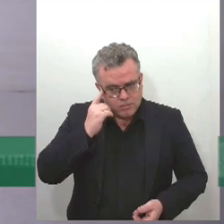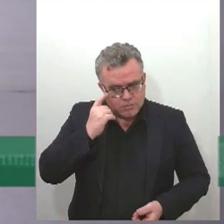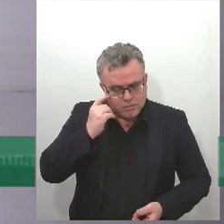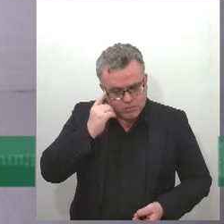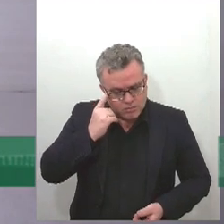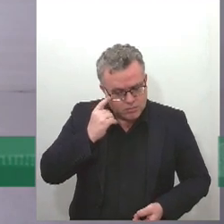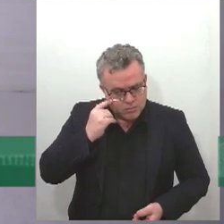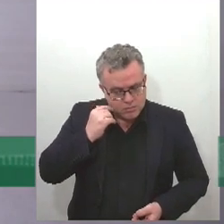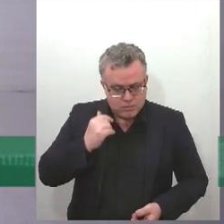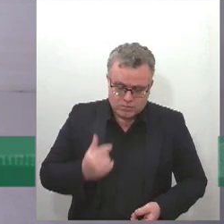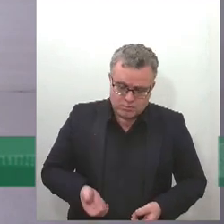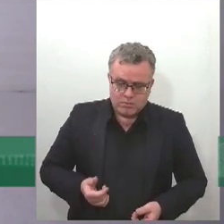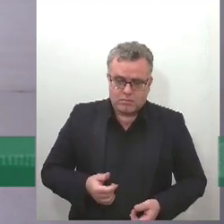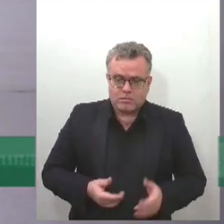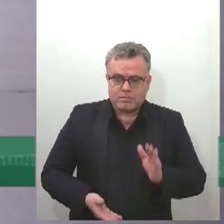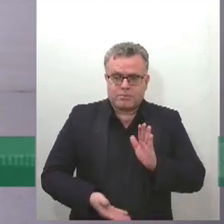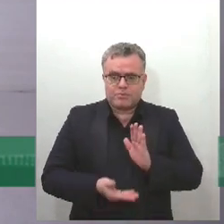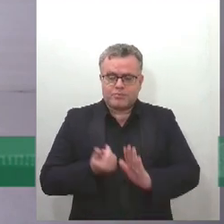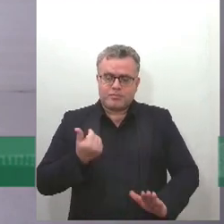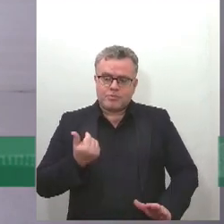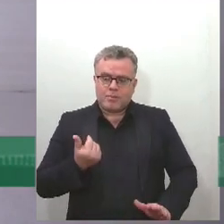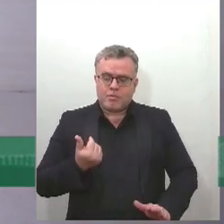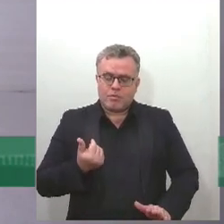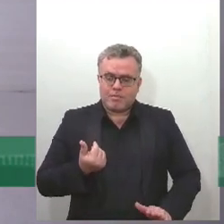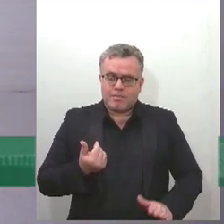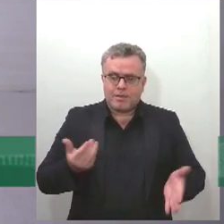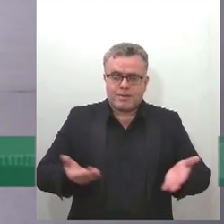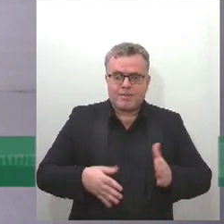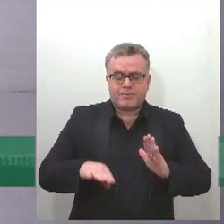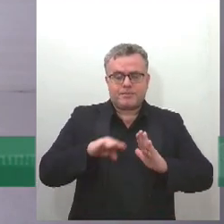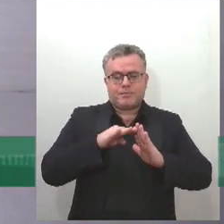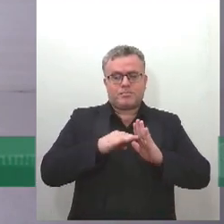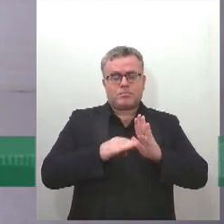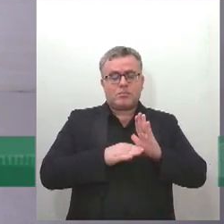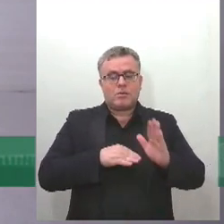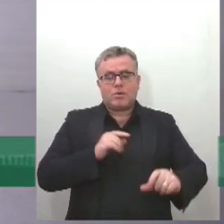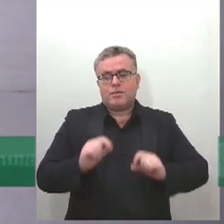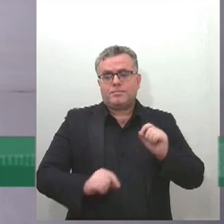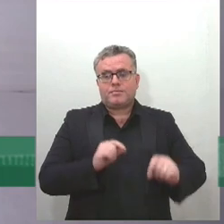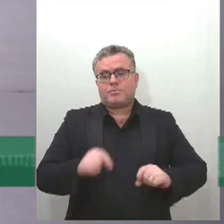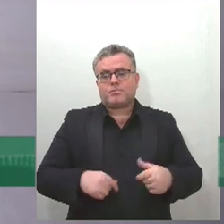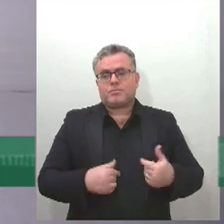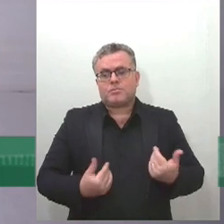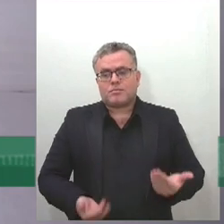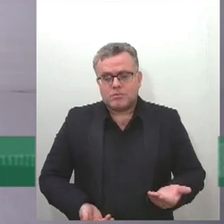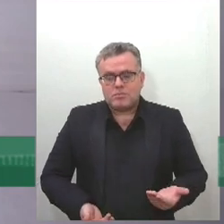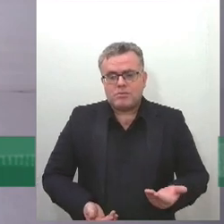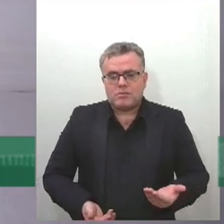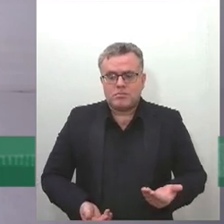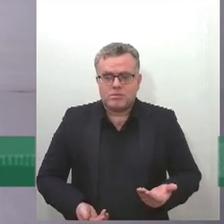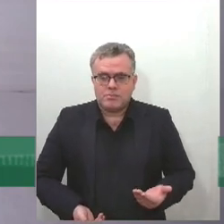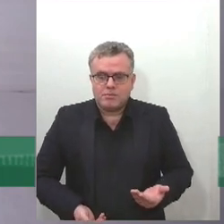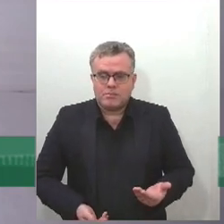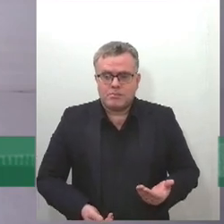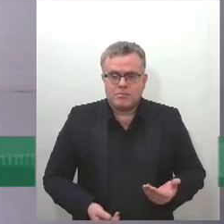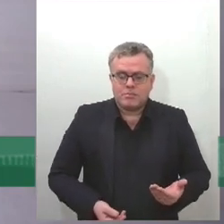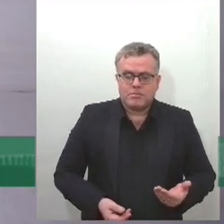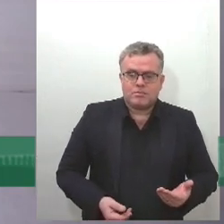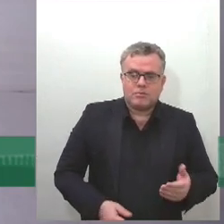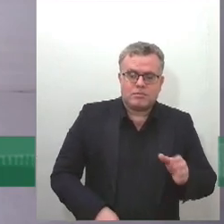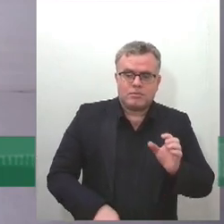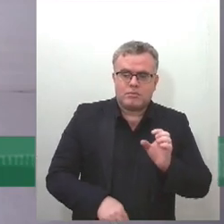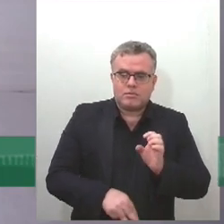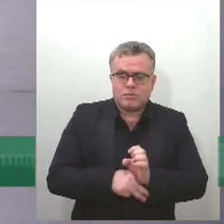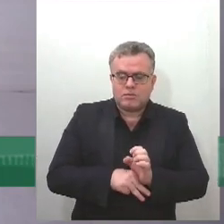suspendeu a própria tramitação né que são a a questão das emendas pics né ontem a gente teve uma reunião aí com os